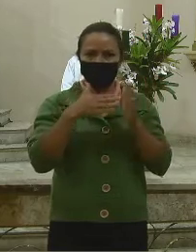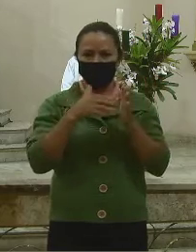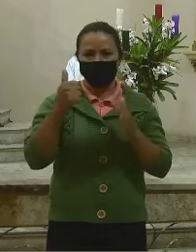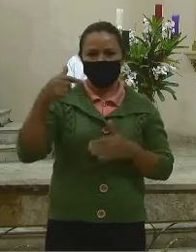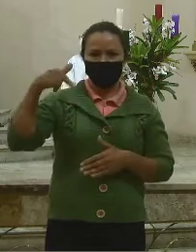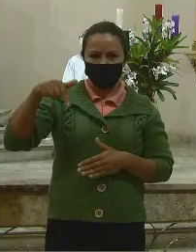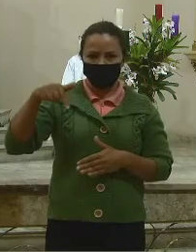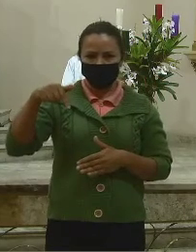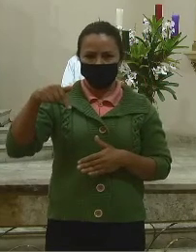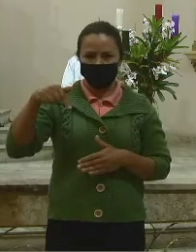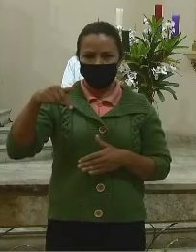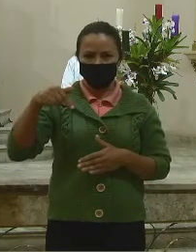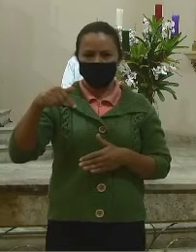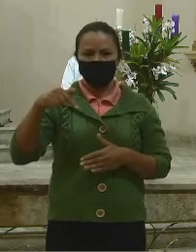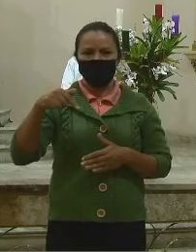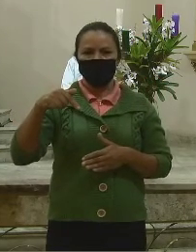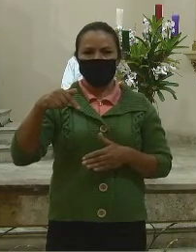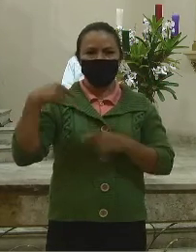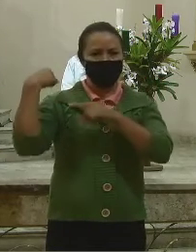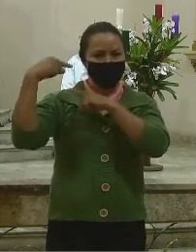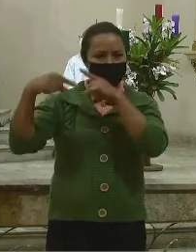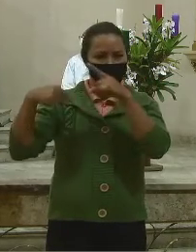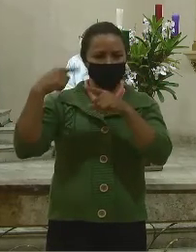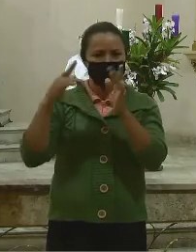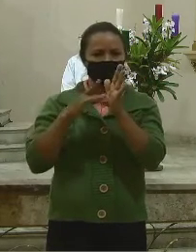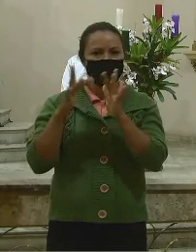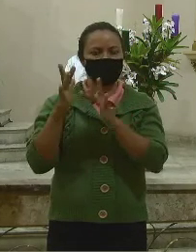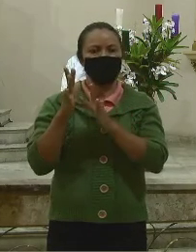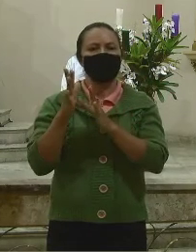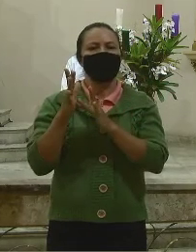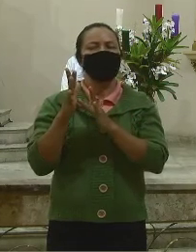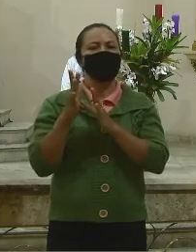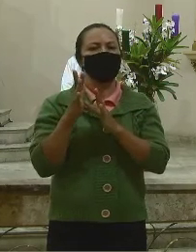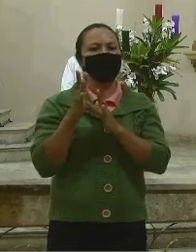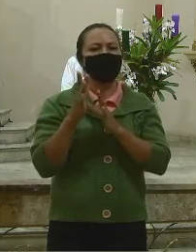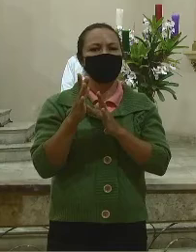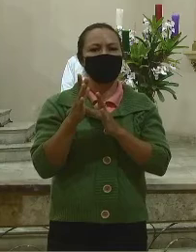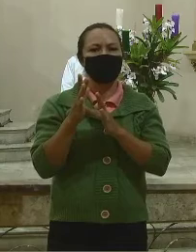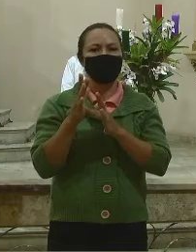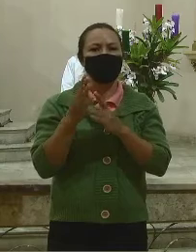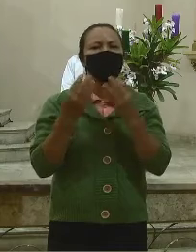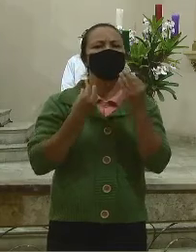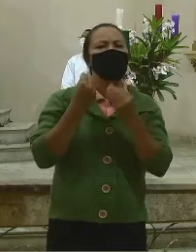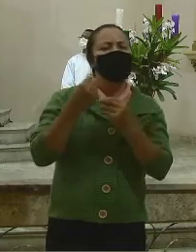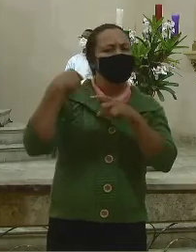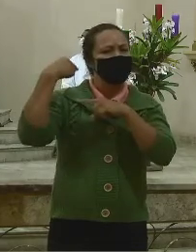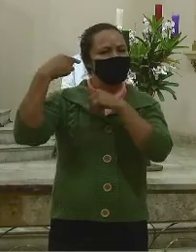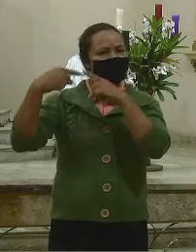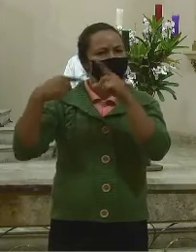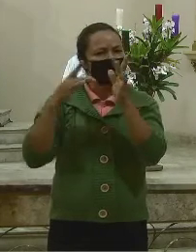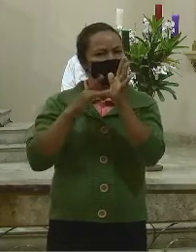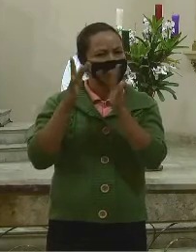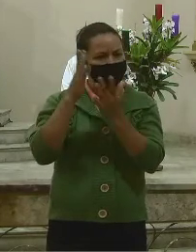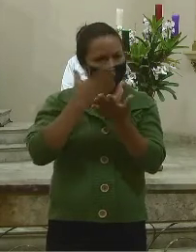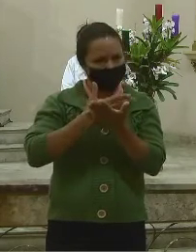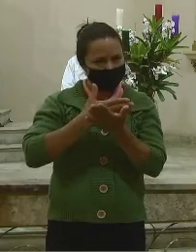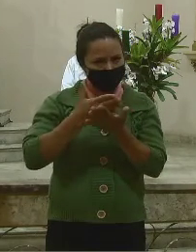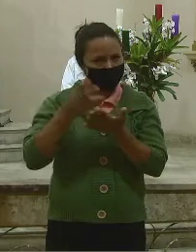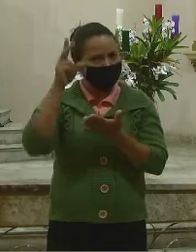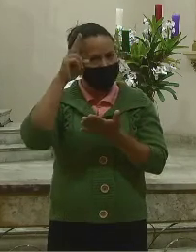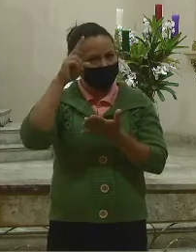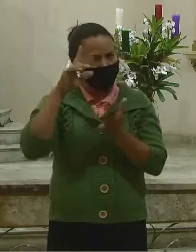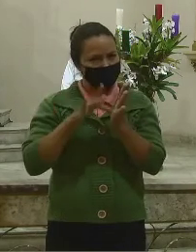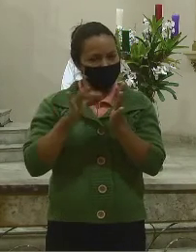17. A genealogia de Jesus, a origem de Jesus, a